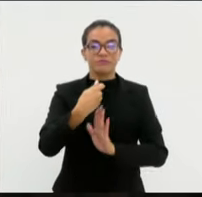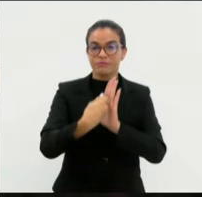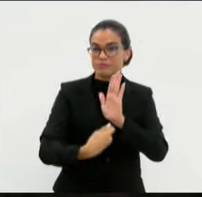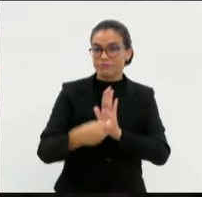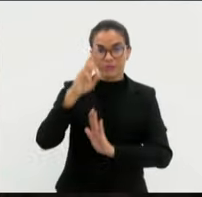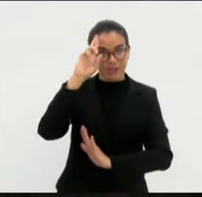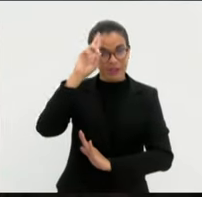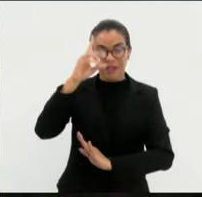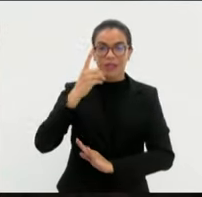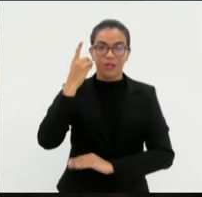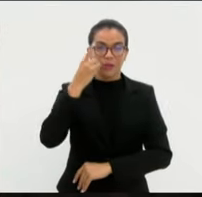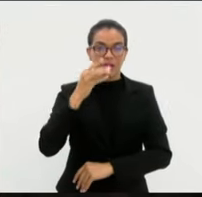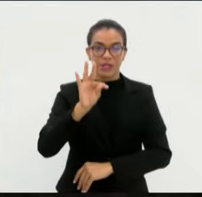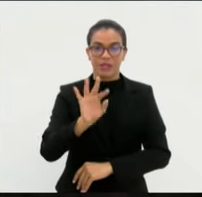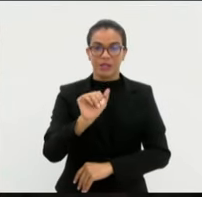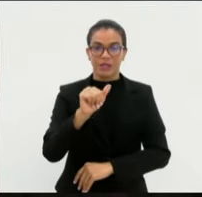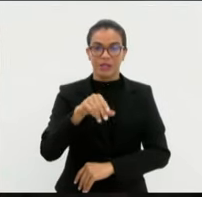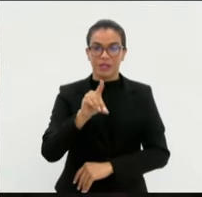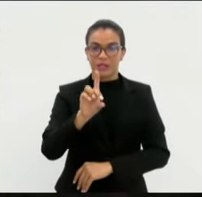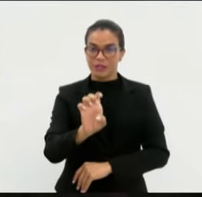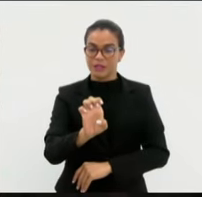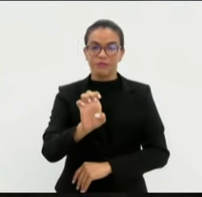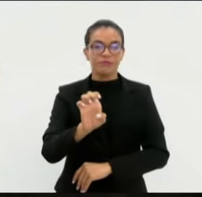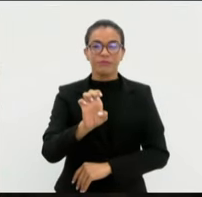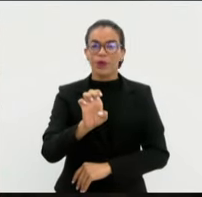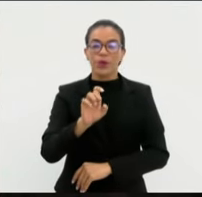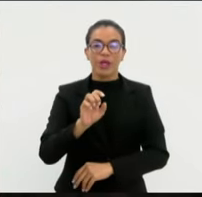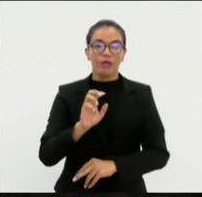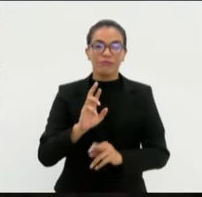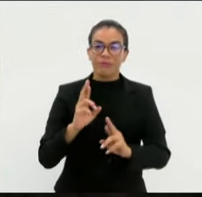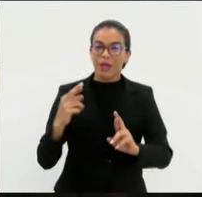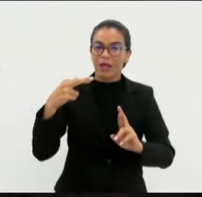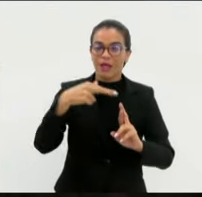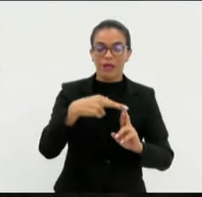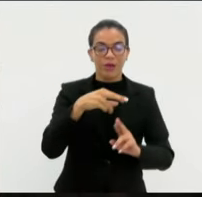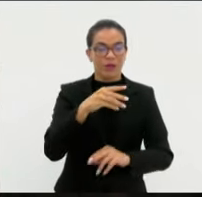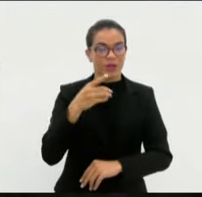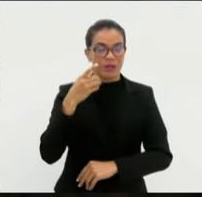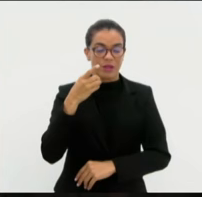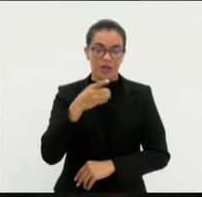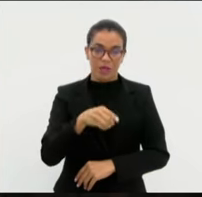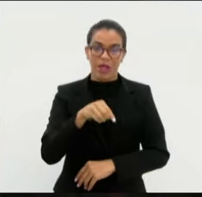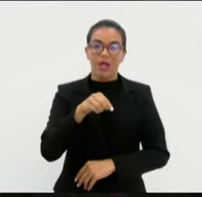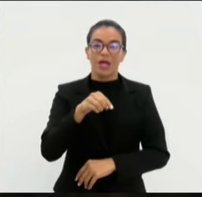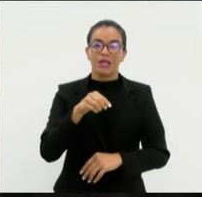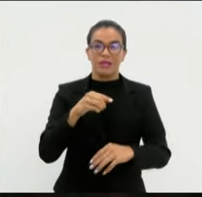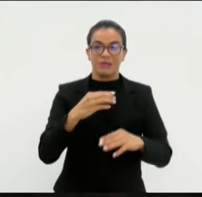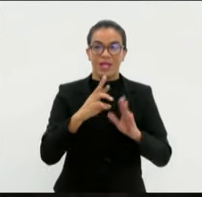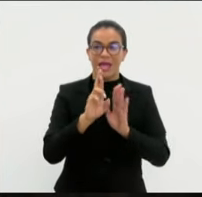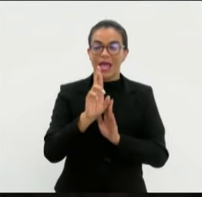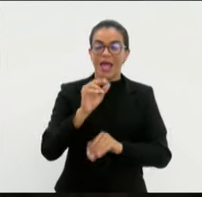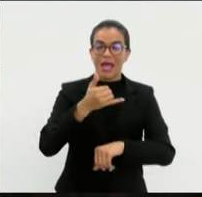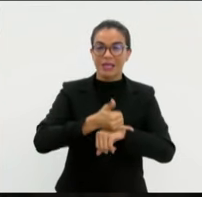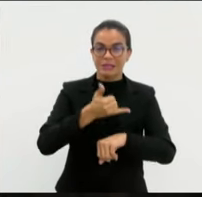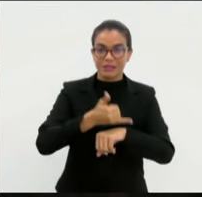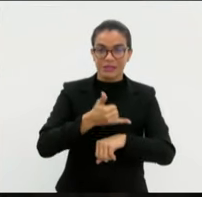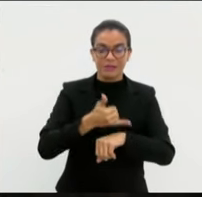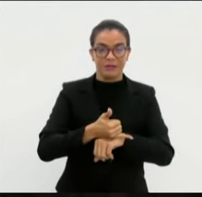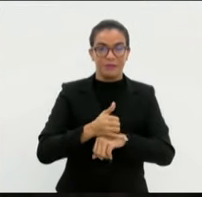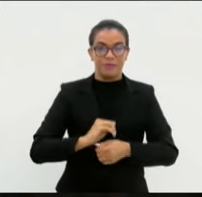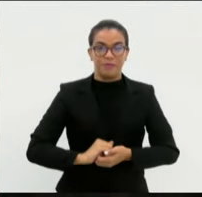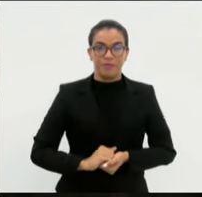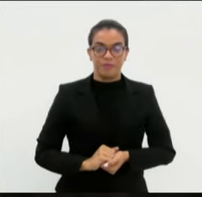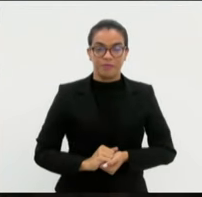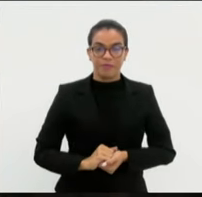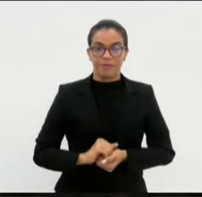do deputado Tande Vieira, que confere ao município de Resende o título de Cidade do Turismo de Aventura.